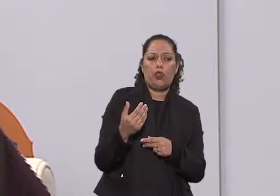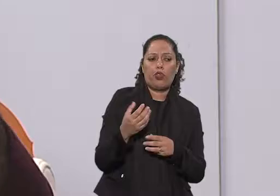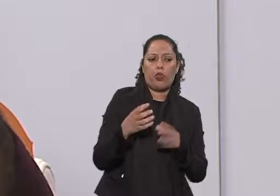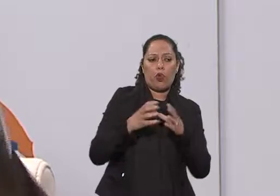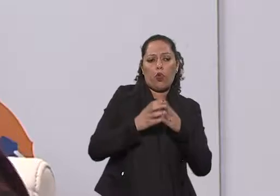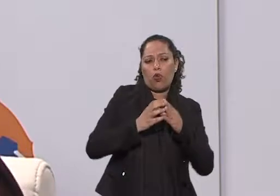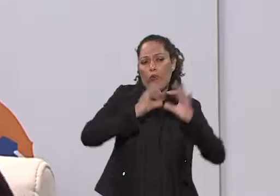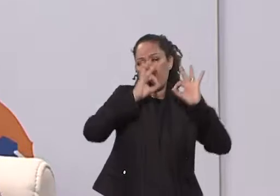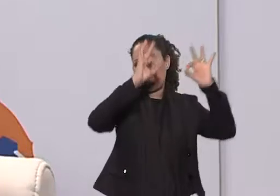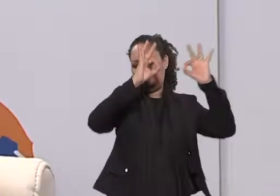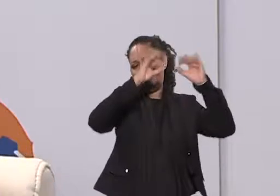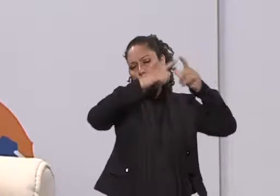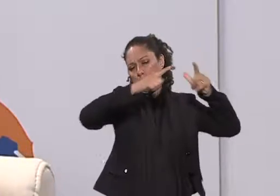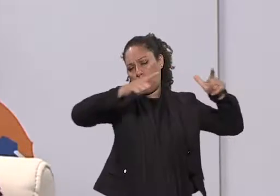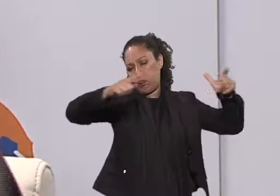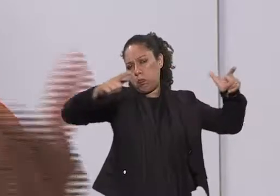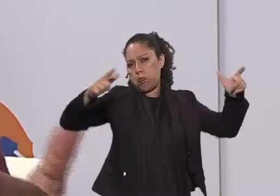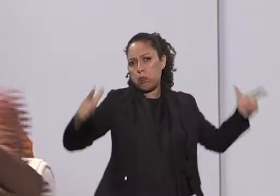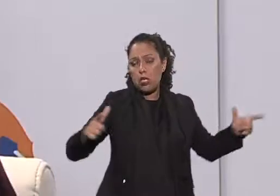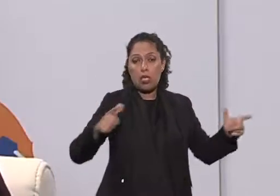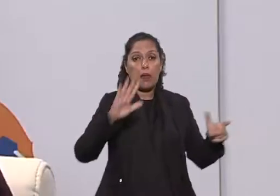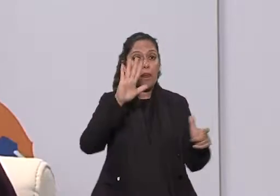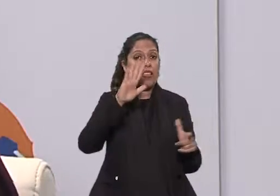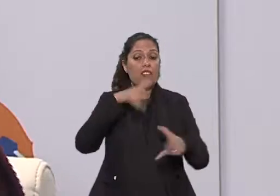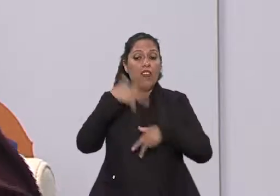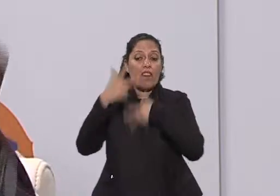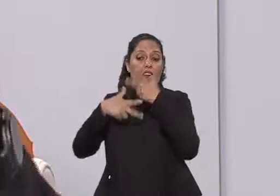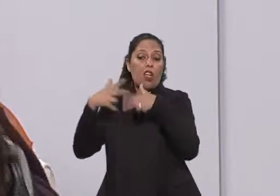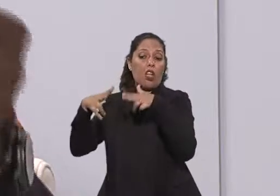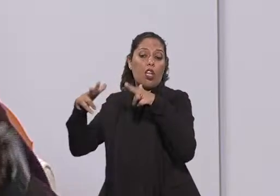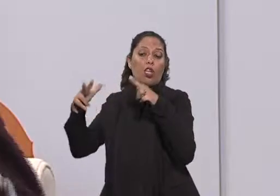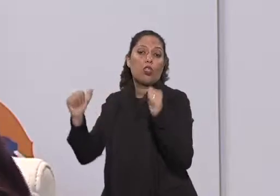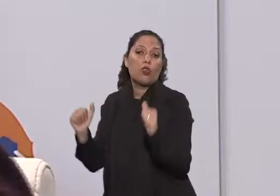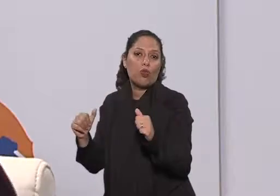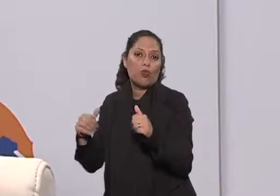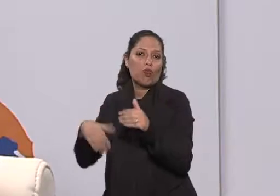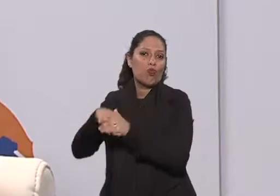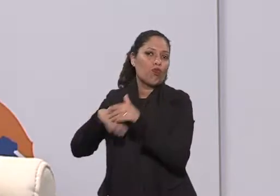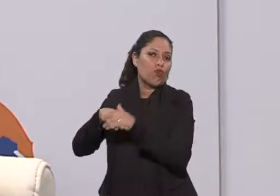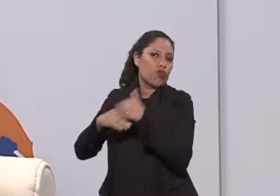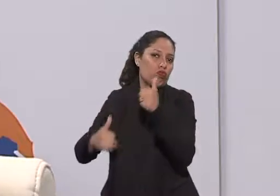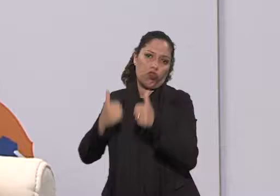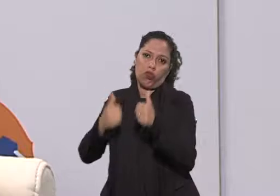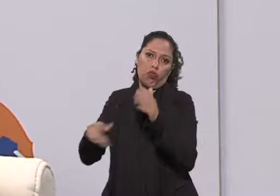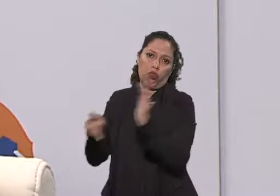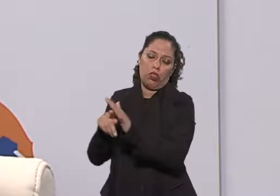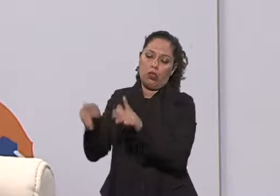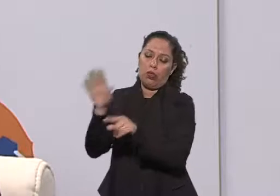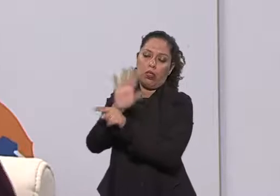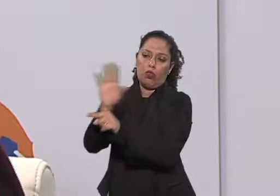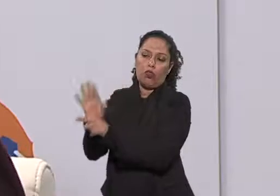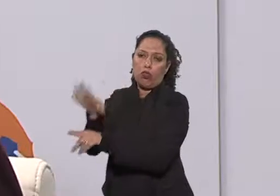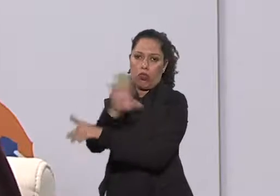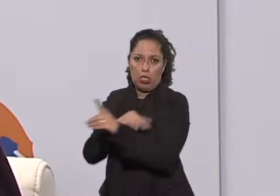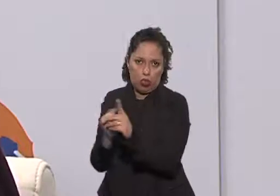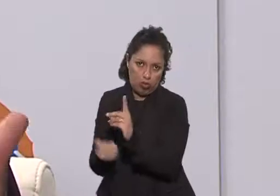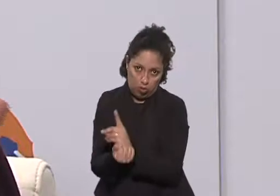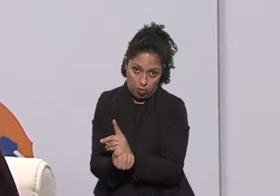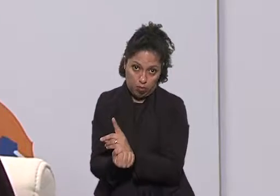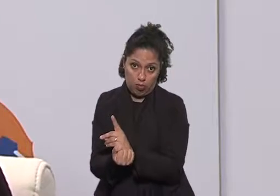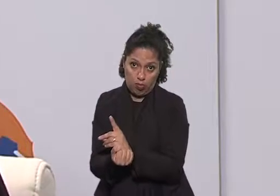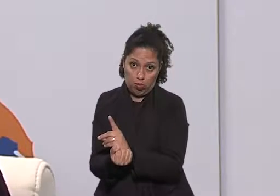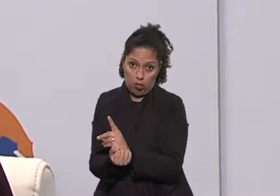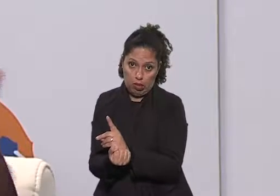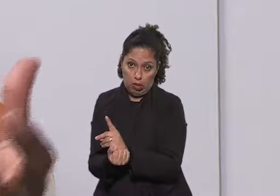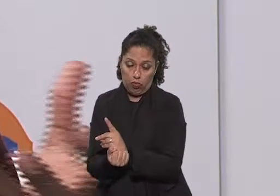nível de seleção e confederações e federações mas não se discute o futebol social dentro das periferias talvez